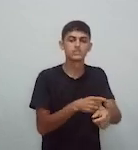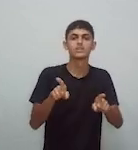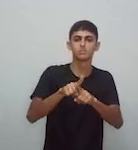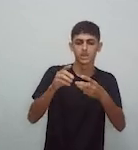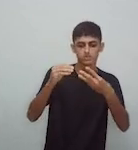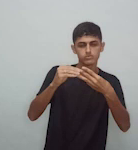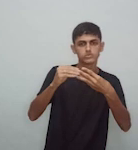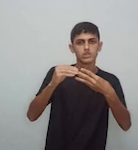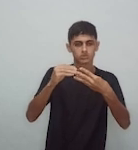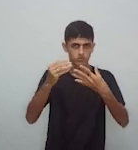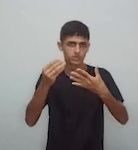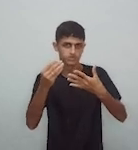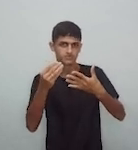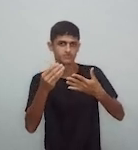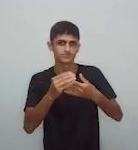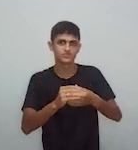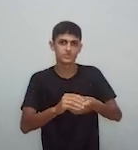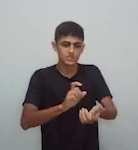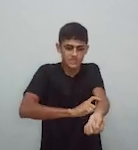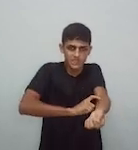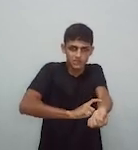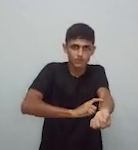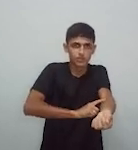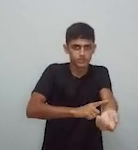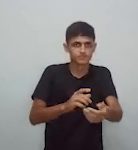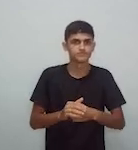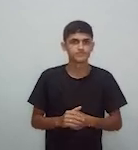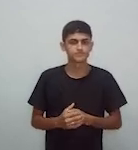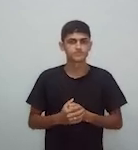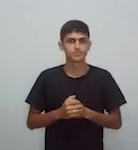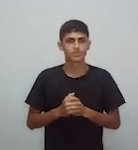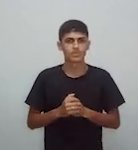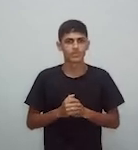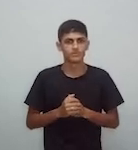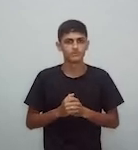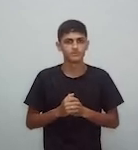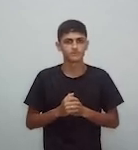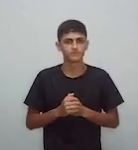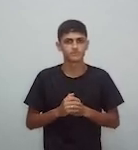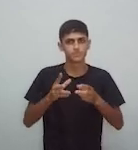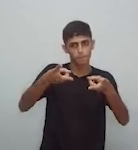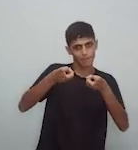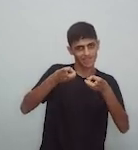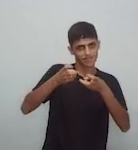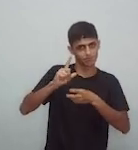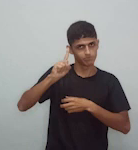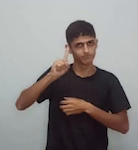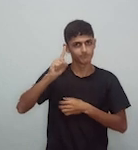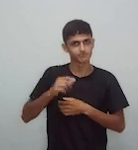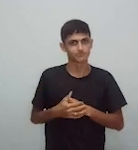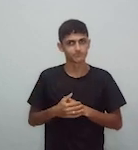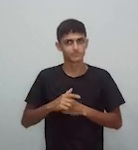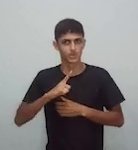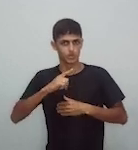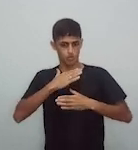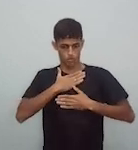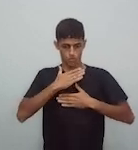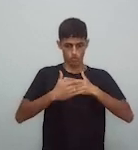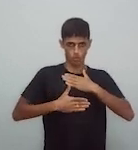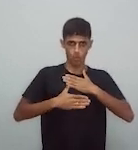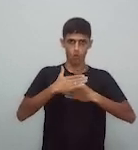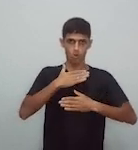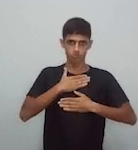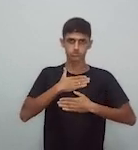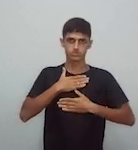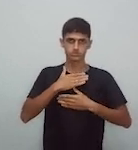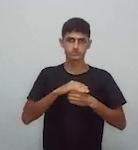neurônios. Então, o neurônio ele vai ter algumas estruturas, ó, como vocês veem aqui. A gente tem o corpo celular, a gente